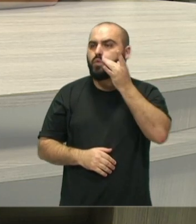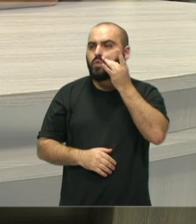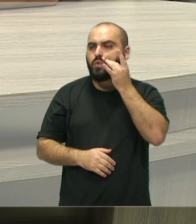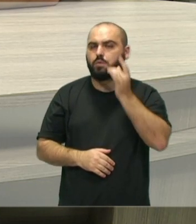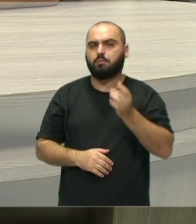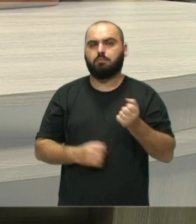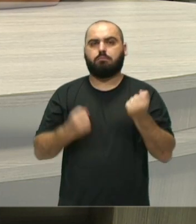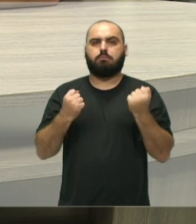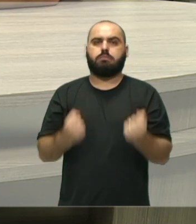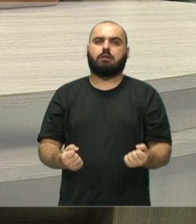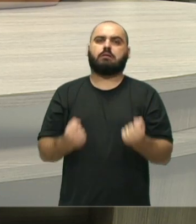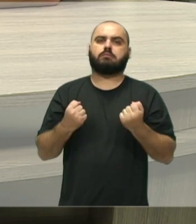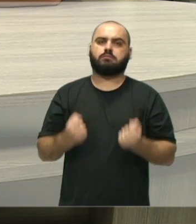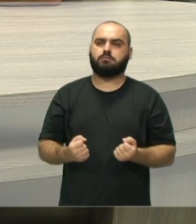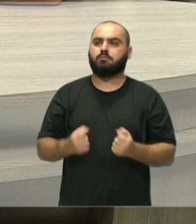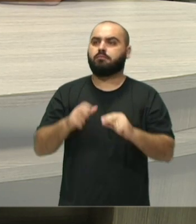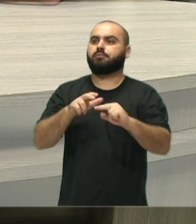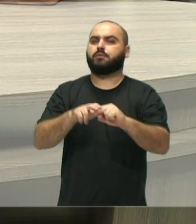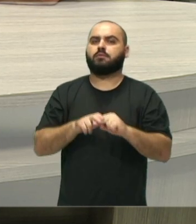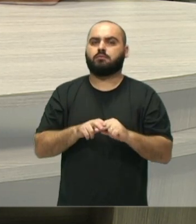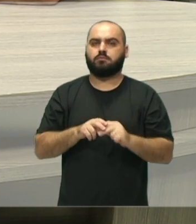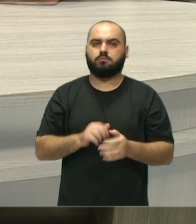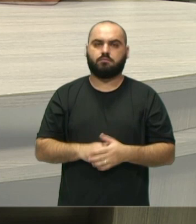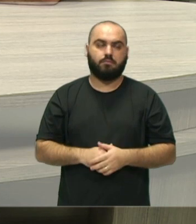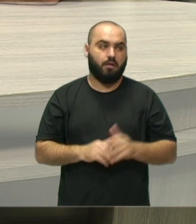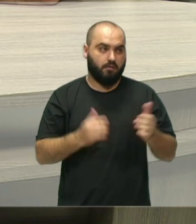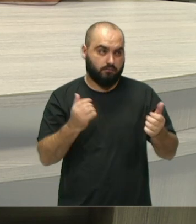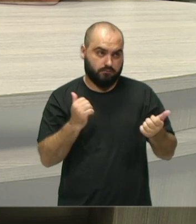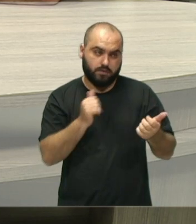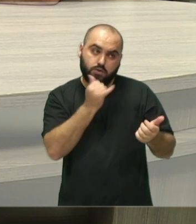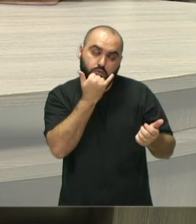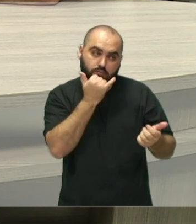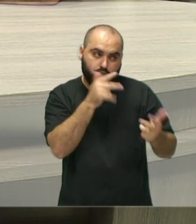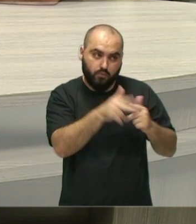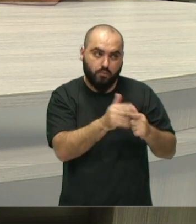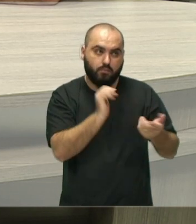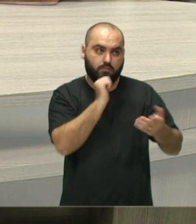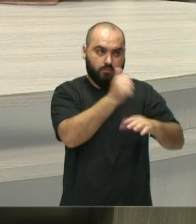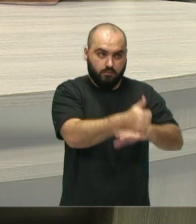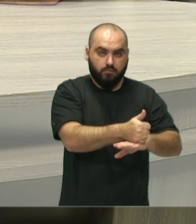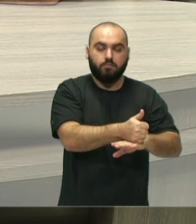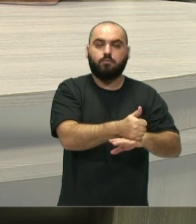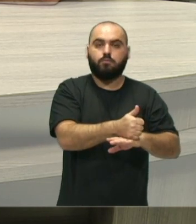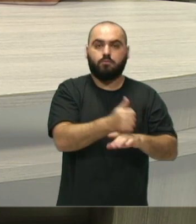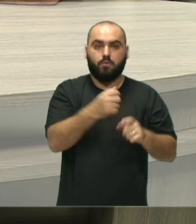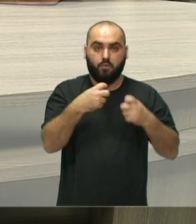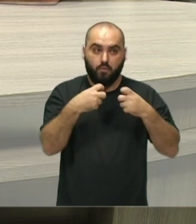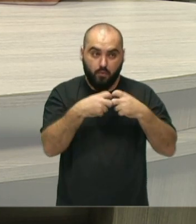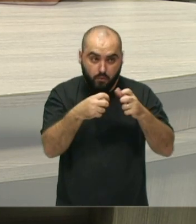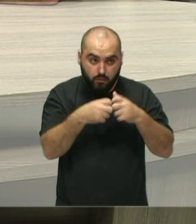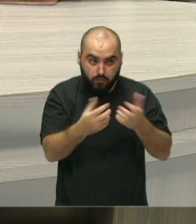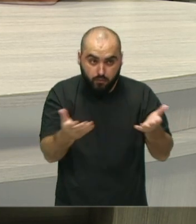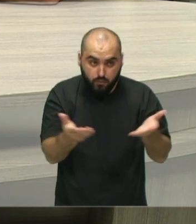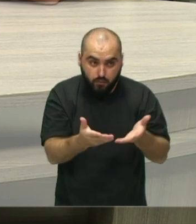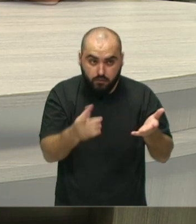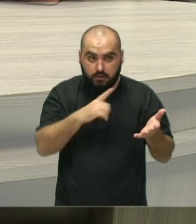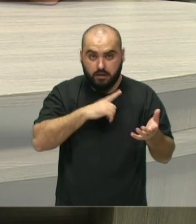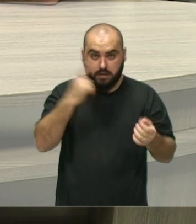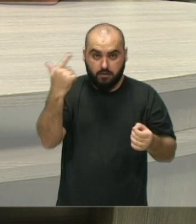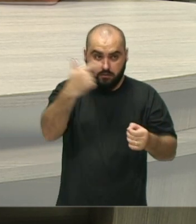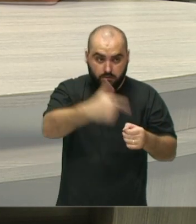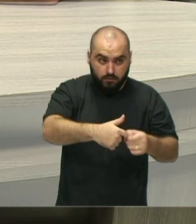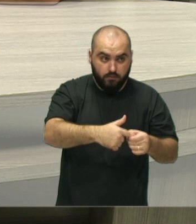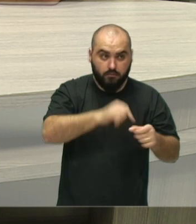para o usuário. Então, a gente não quer isso. Aí vocês vão substituir, desculpe te interromper, os ônibus hoje com combustíveis fósseis